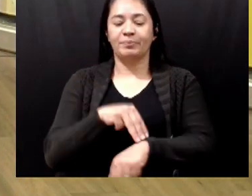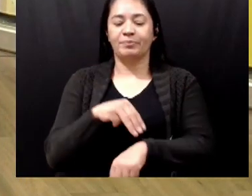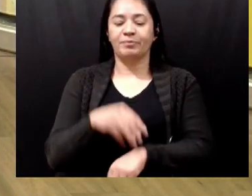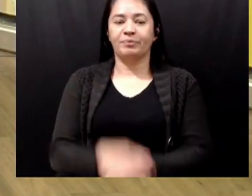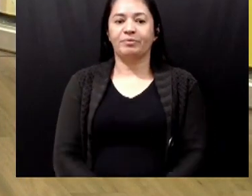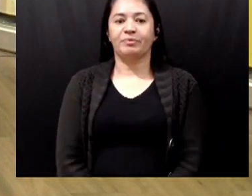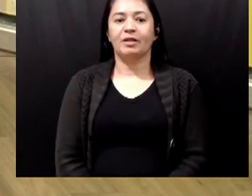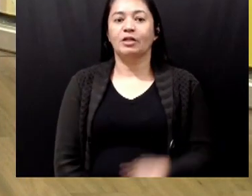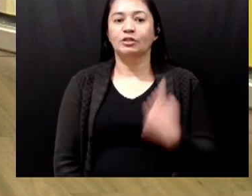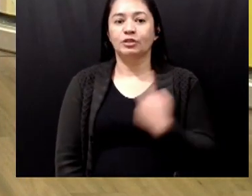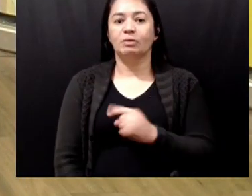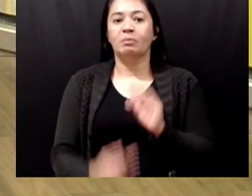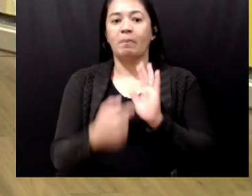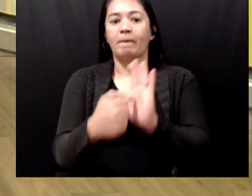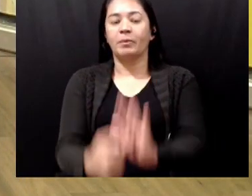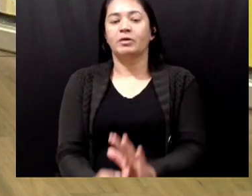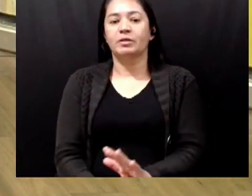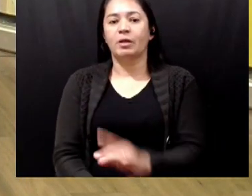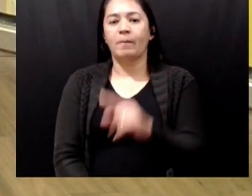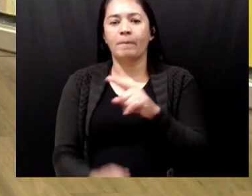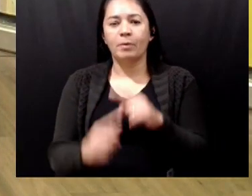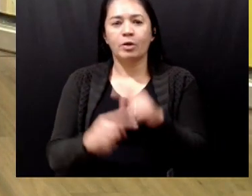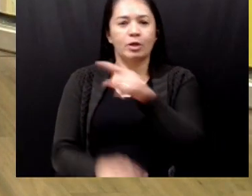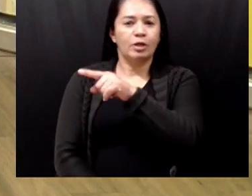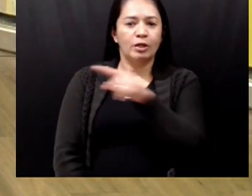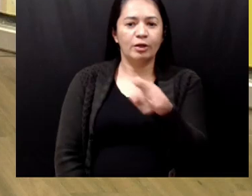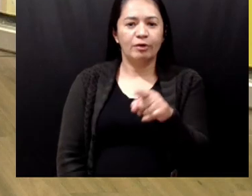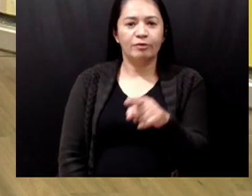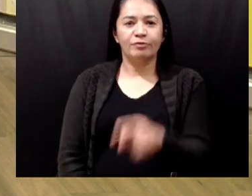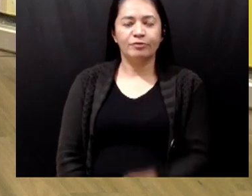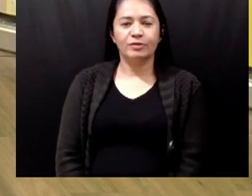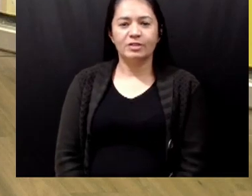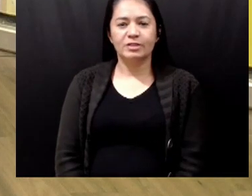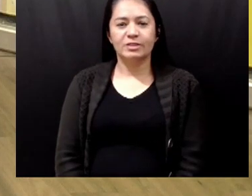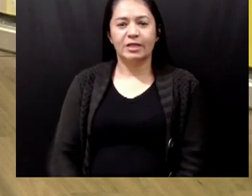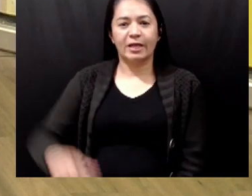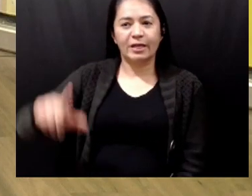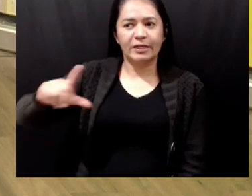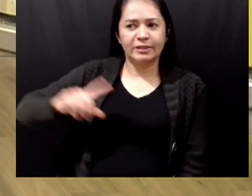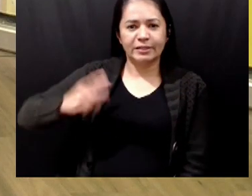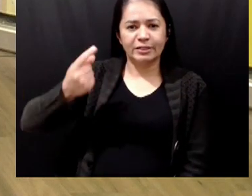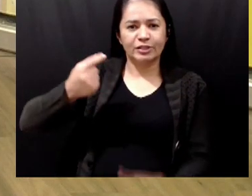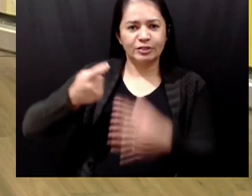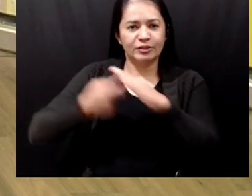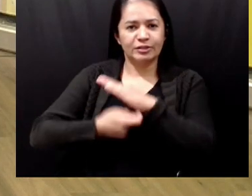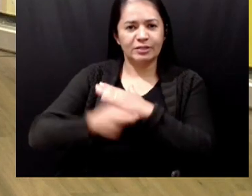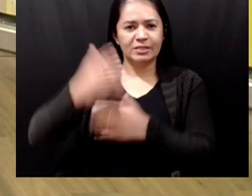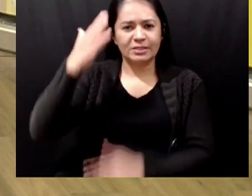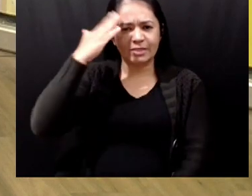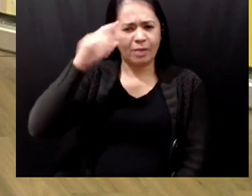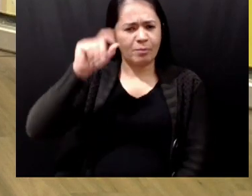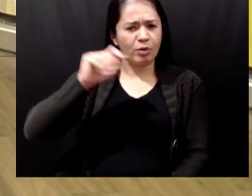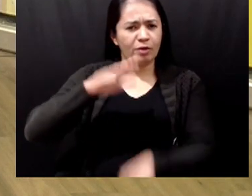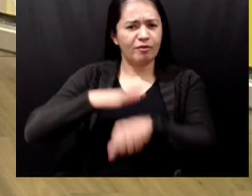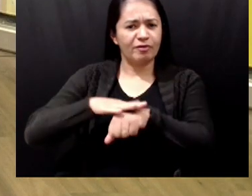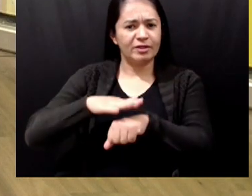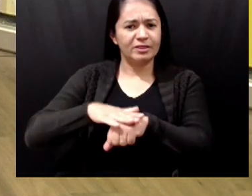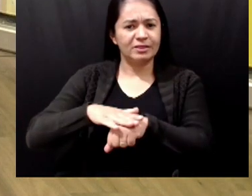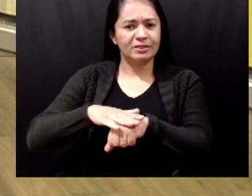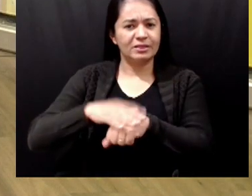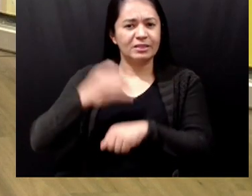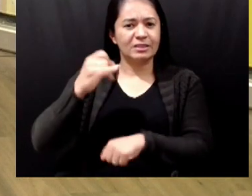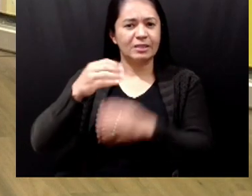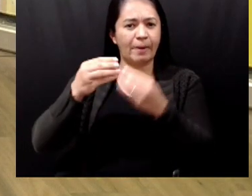porque você que está nos acompanhando e tem dinheiro investido, sabe o que fazer em caso de falência da corretora